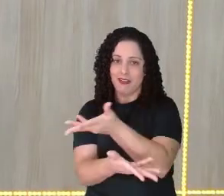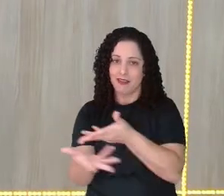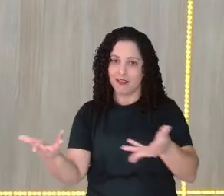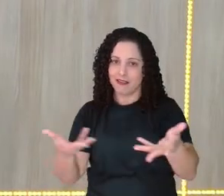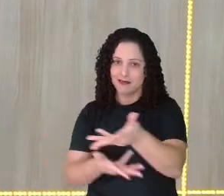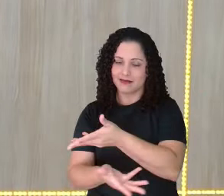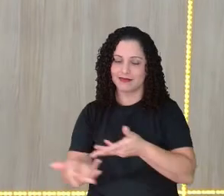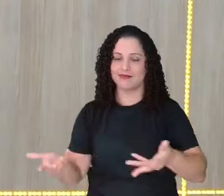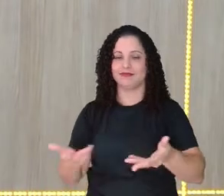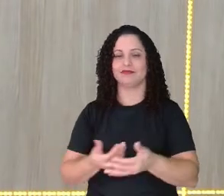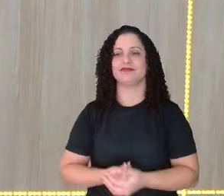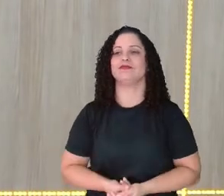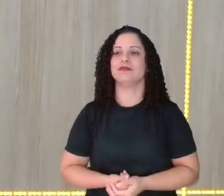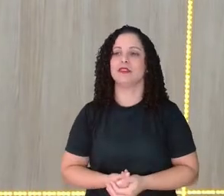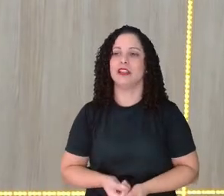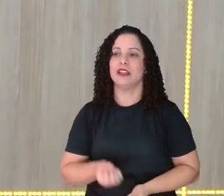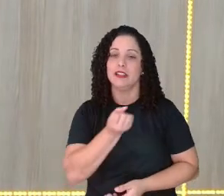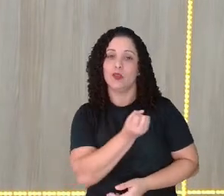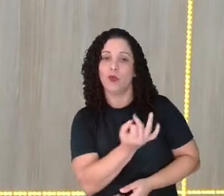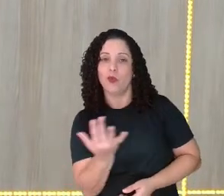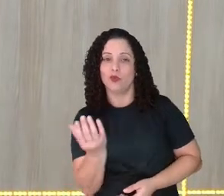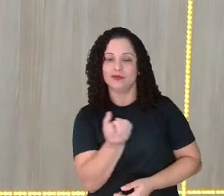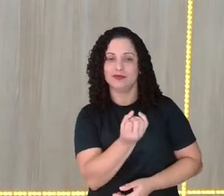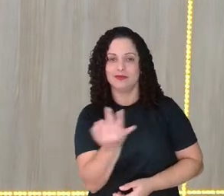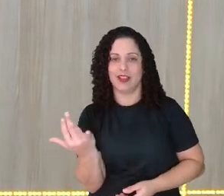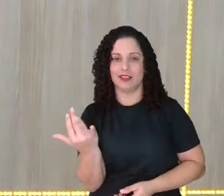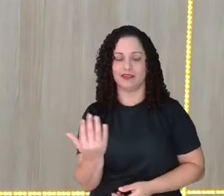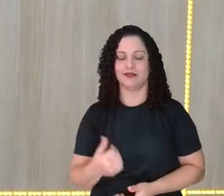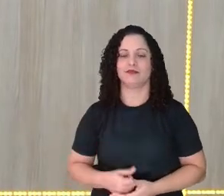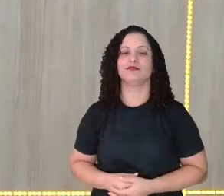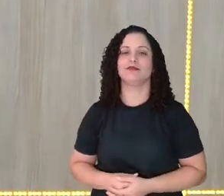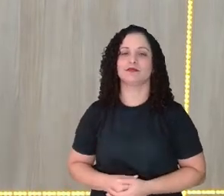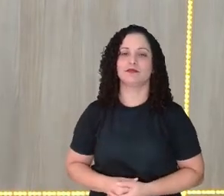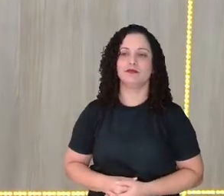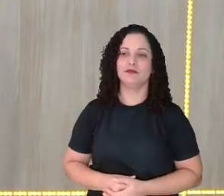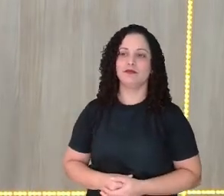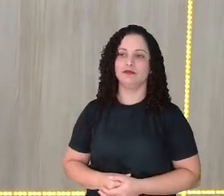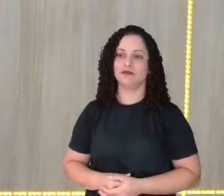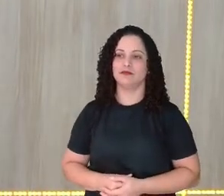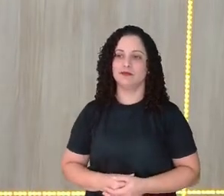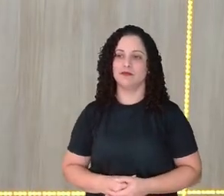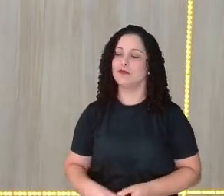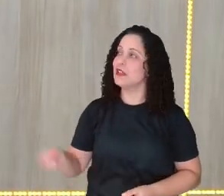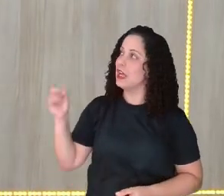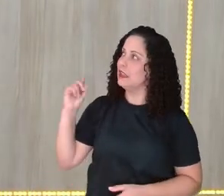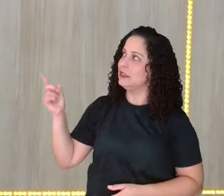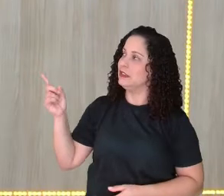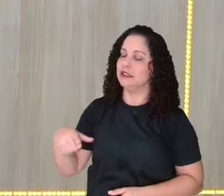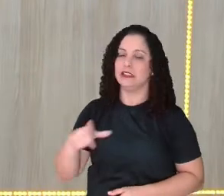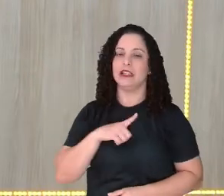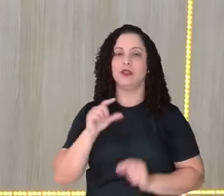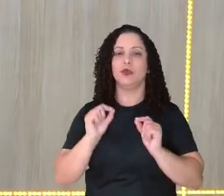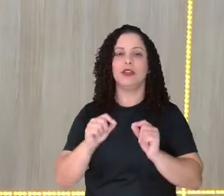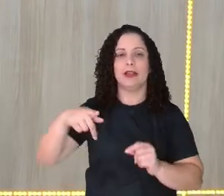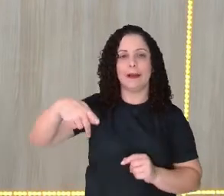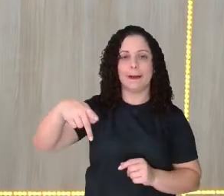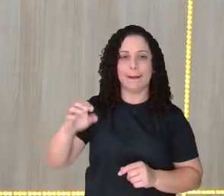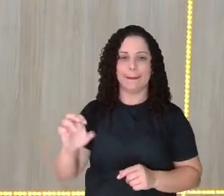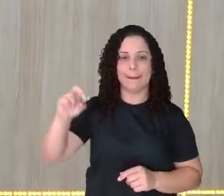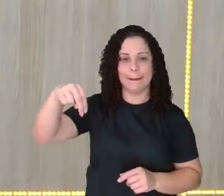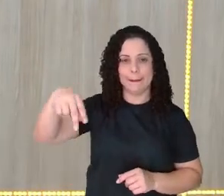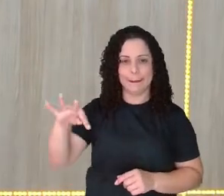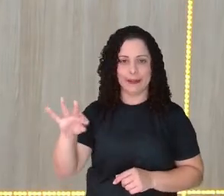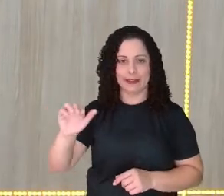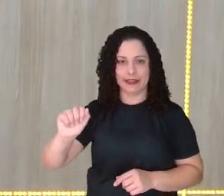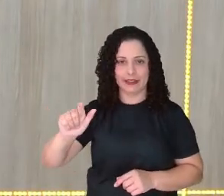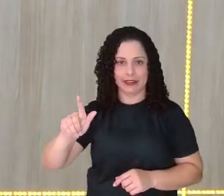ângulos, tá? Que é a palavrinha aí, ágono, certo? Então, eu tenho aí, ó, que tem pentágono, o